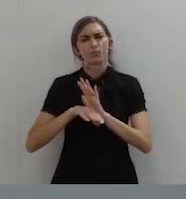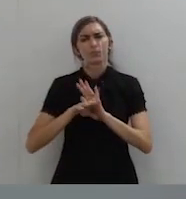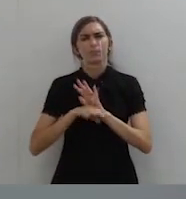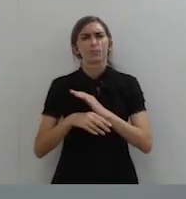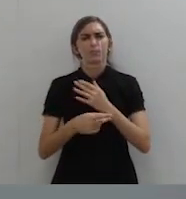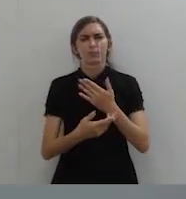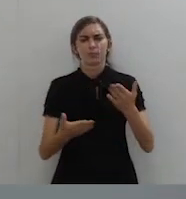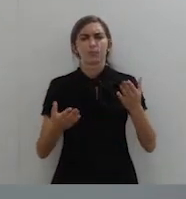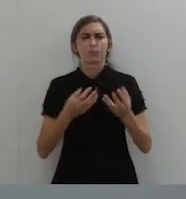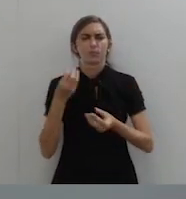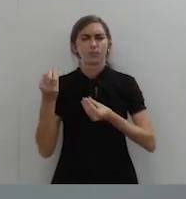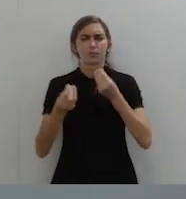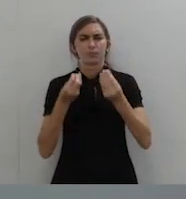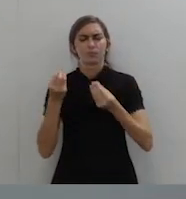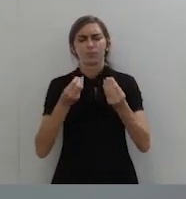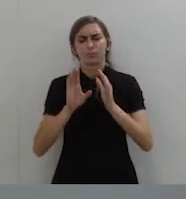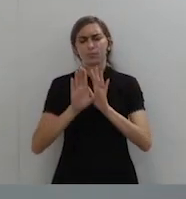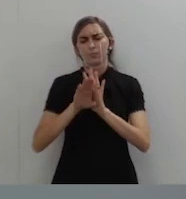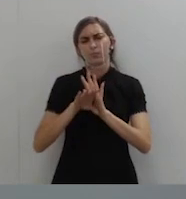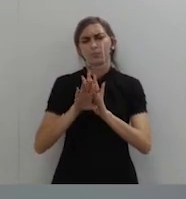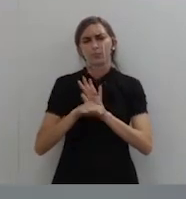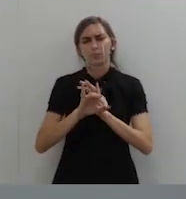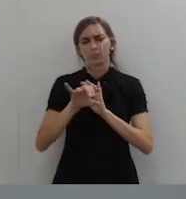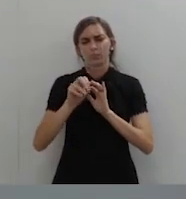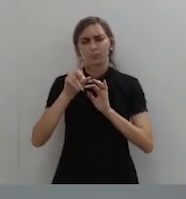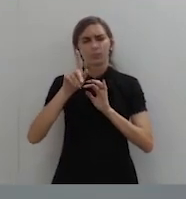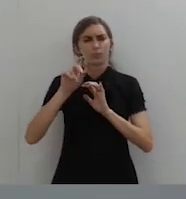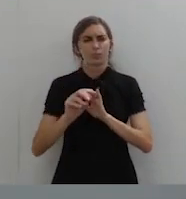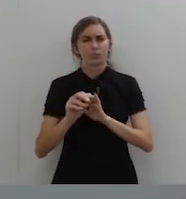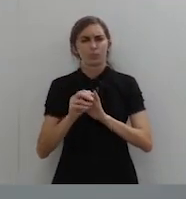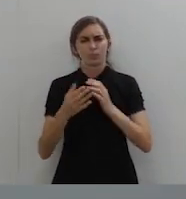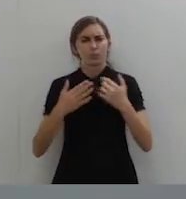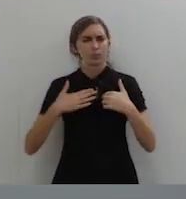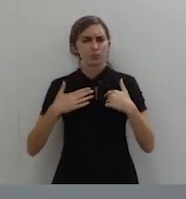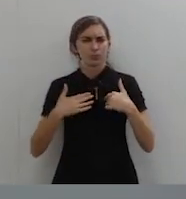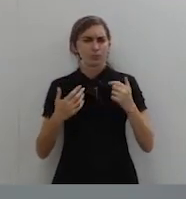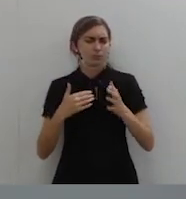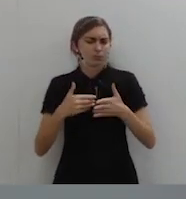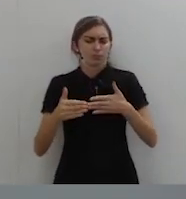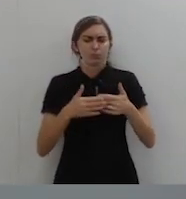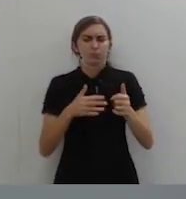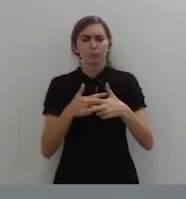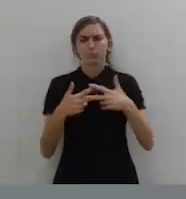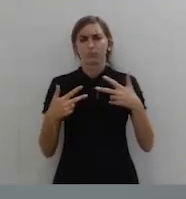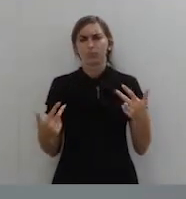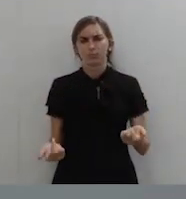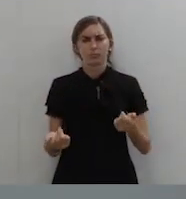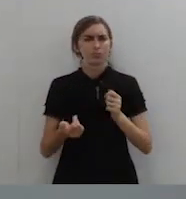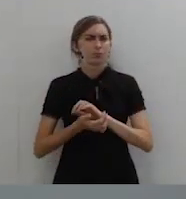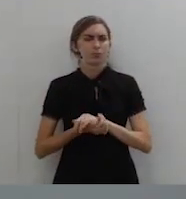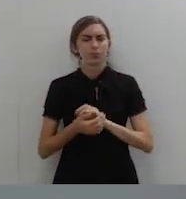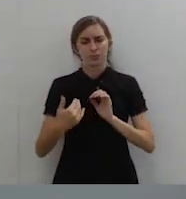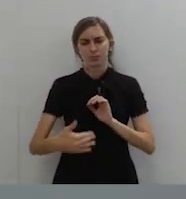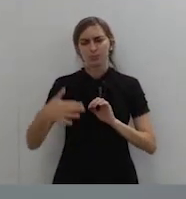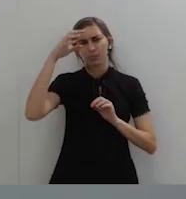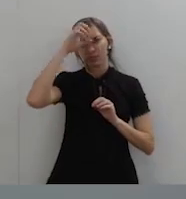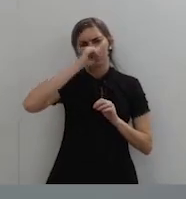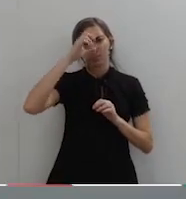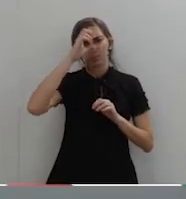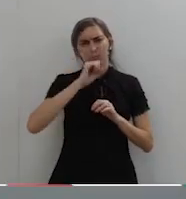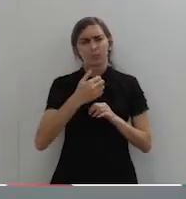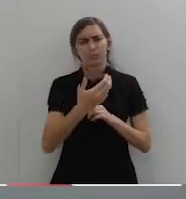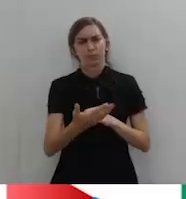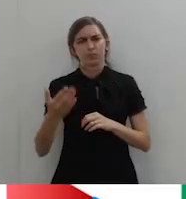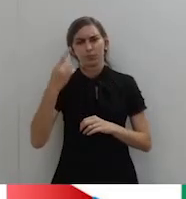conceitos, professora? Como é que a gente vai conceituar o que é um jogo? Porque para mim, jogo pode ser qualquer coisa. Então, vamos lá aprender.